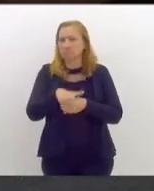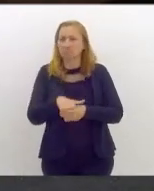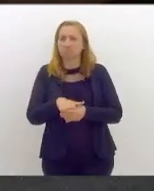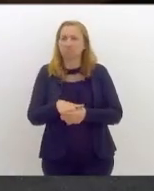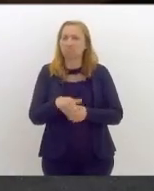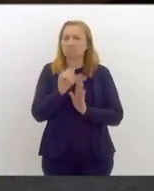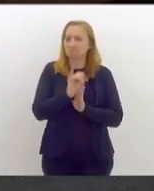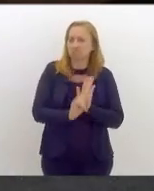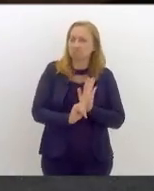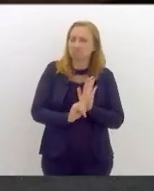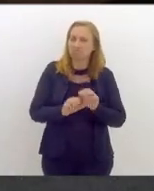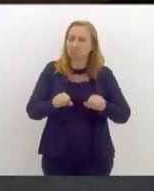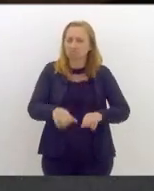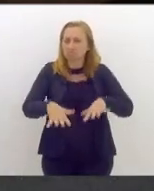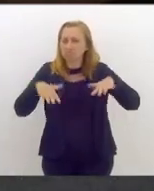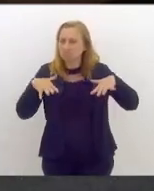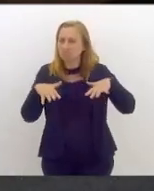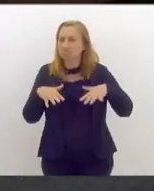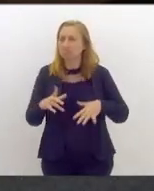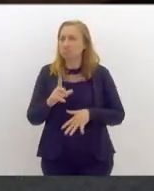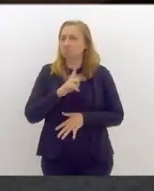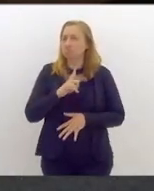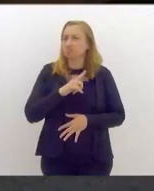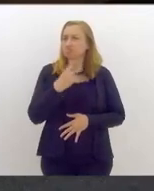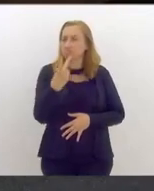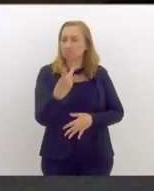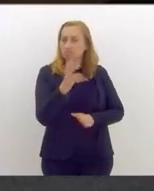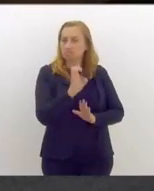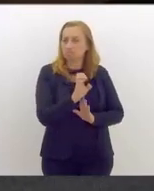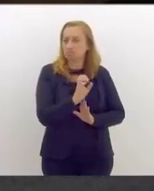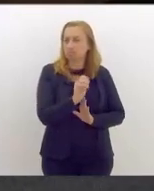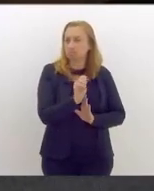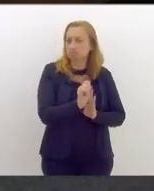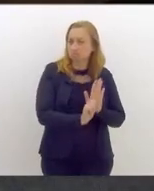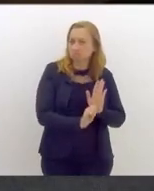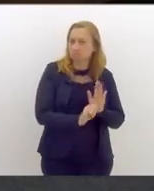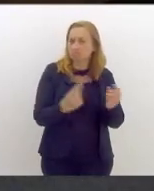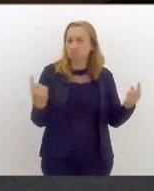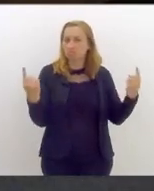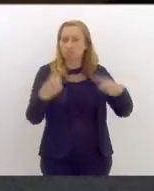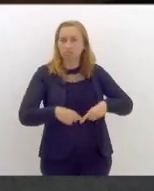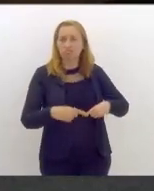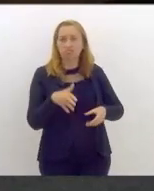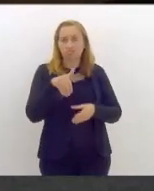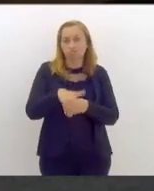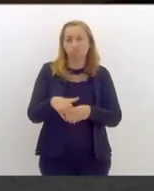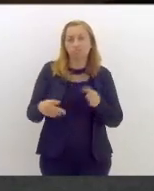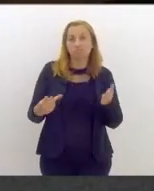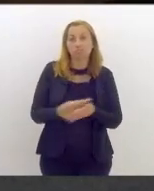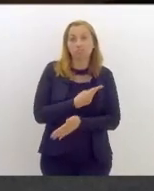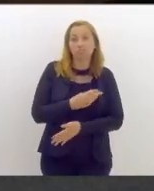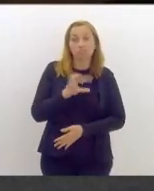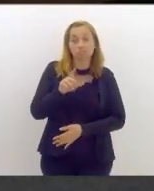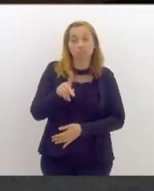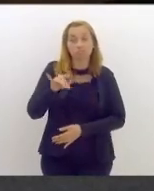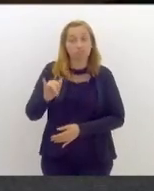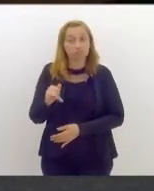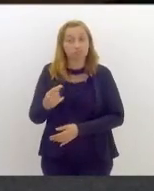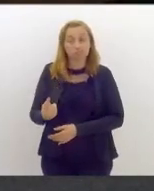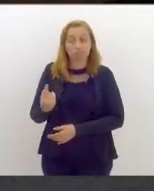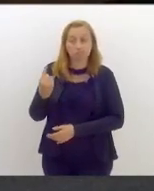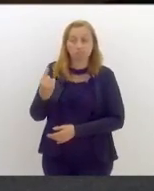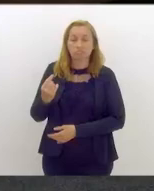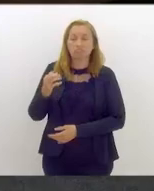um relatório de CPI em plenário que houvesse dois relatórios em disputa a ser votado isso aconteceu no plenário da CPI quando